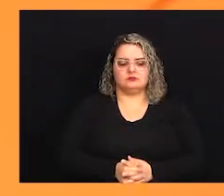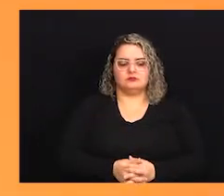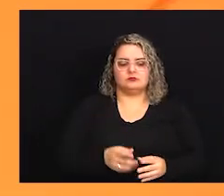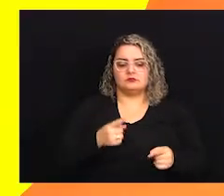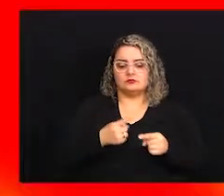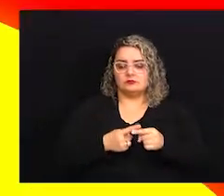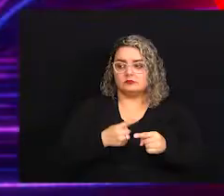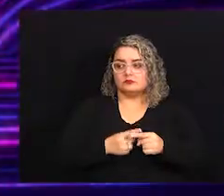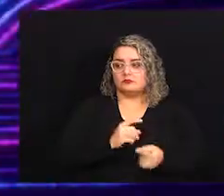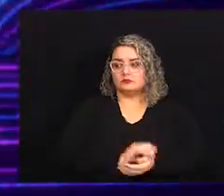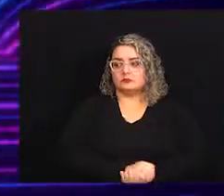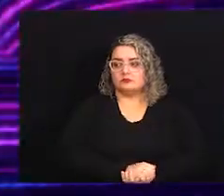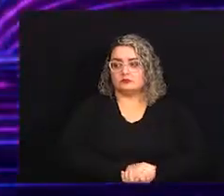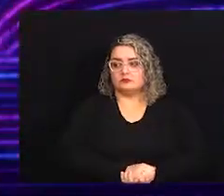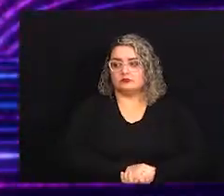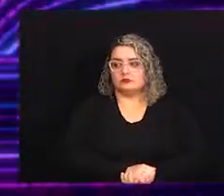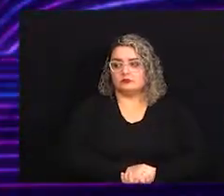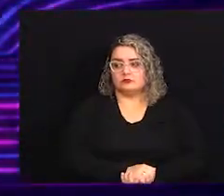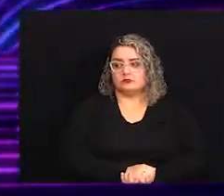Mesmo porque